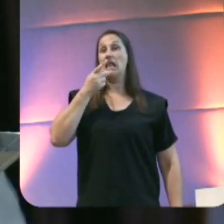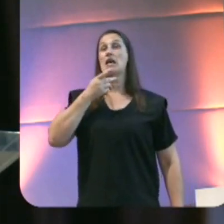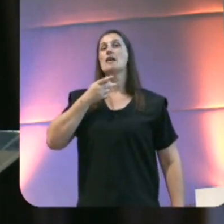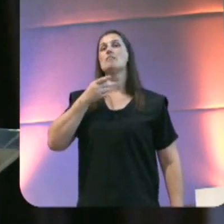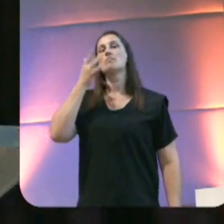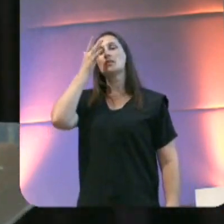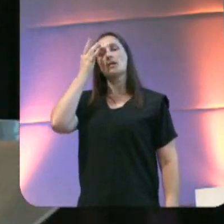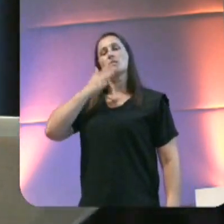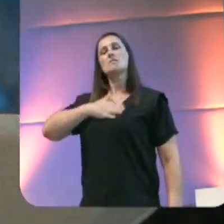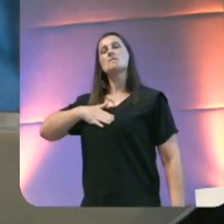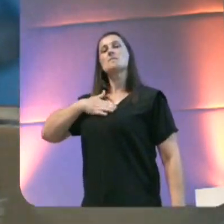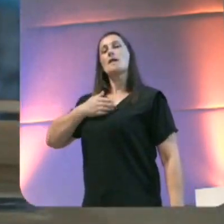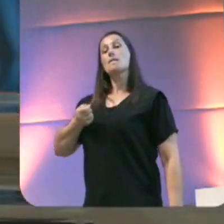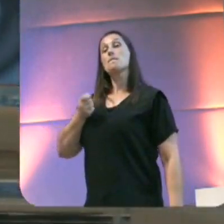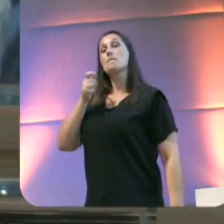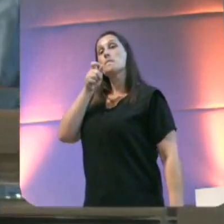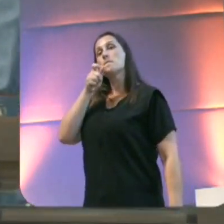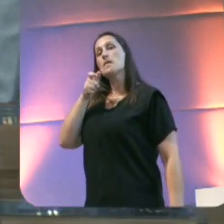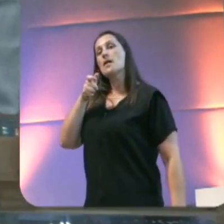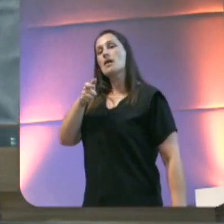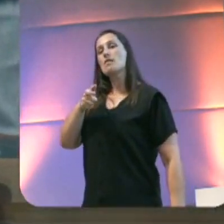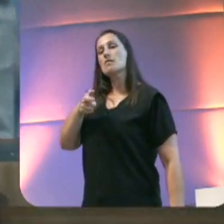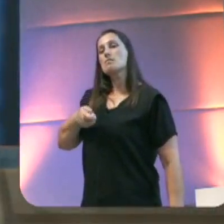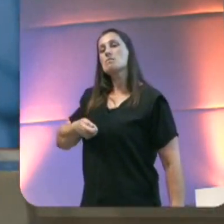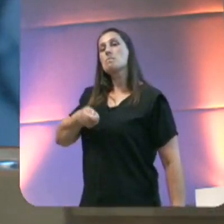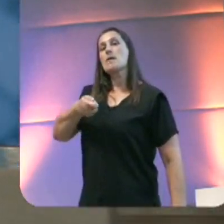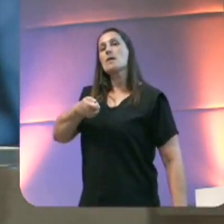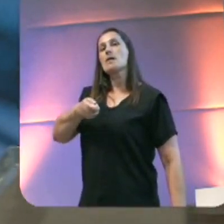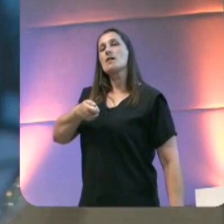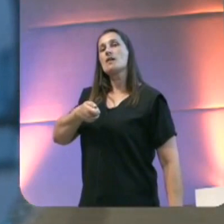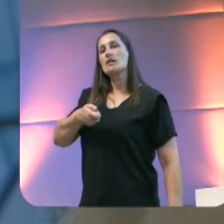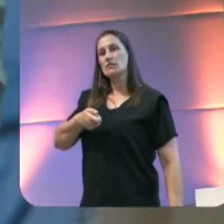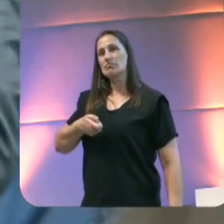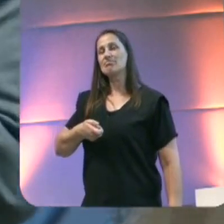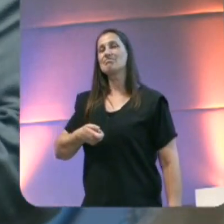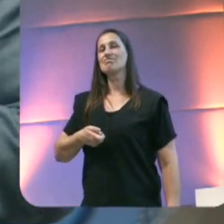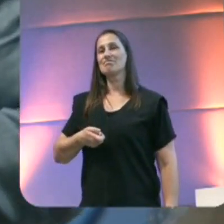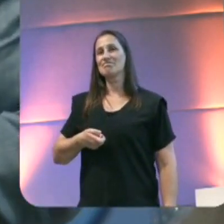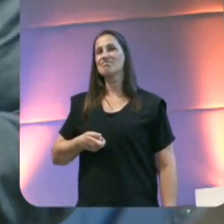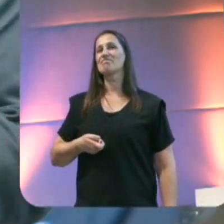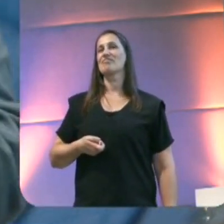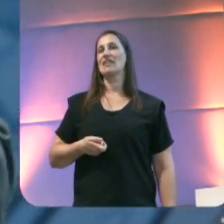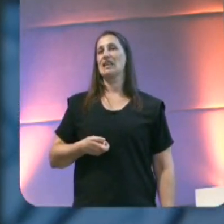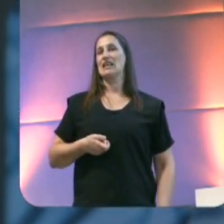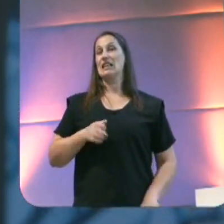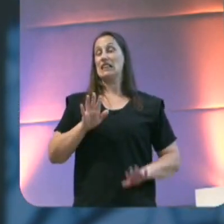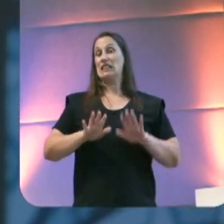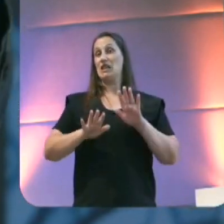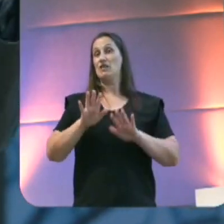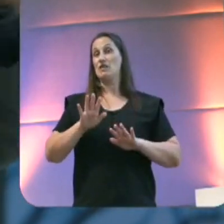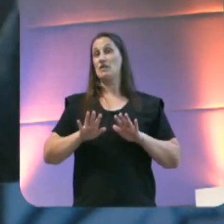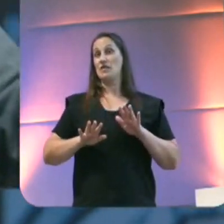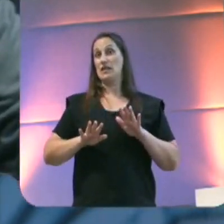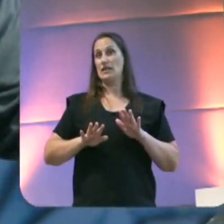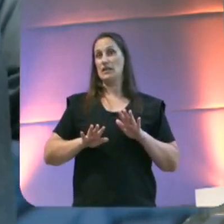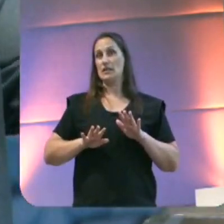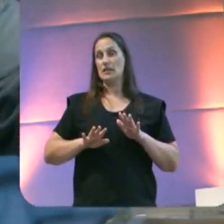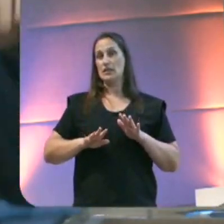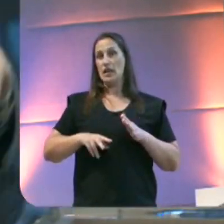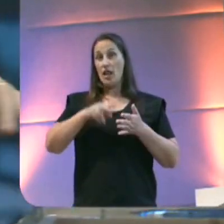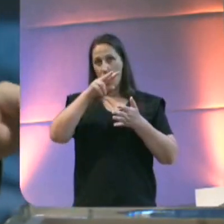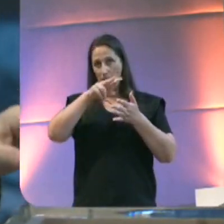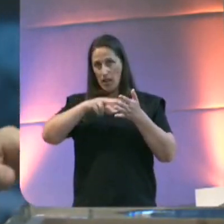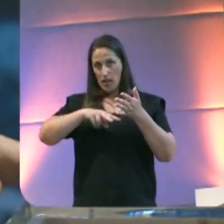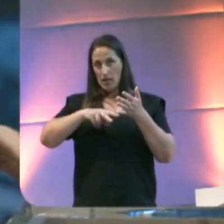não. Ou quando a gente amontoa amarguras, por exemplo, quando a gente lê lá 1 Reis 19,